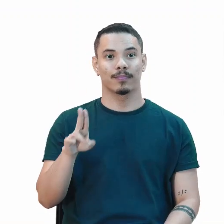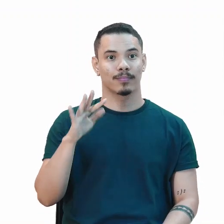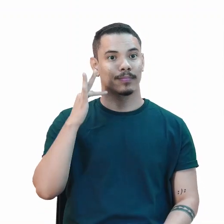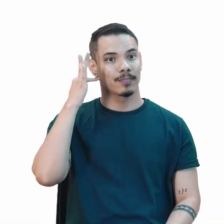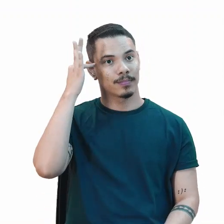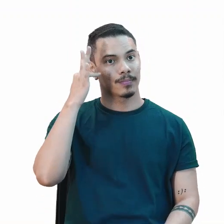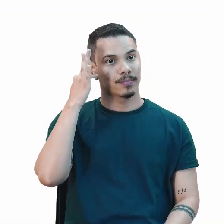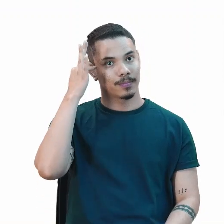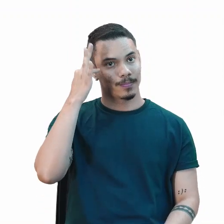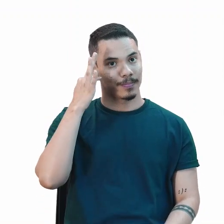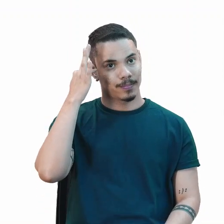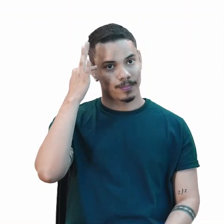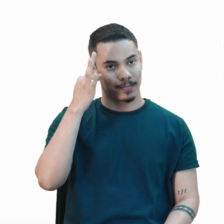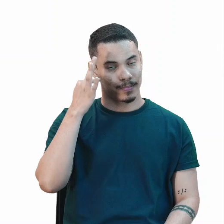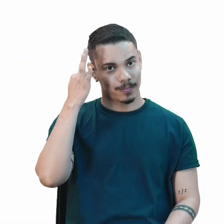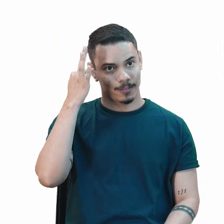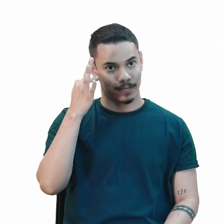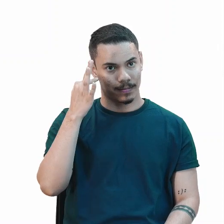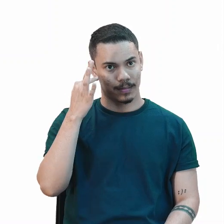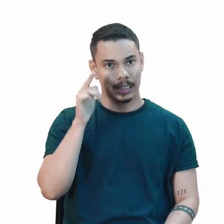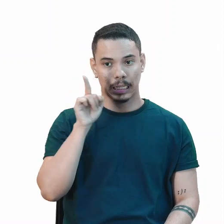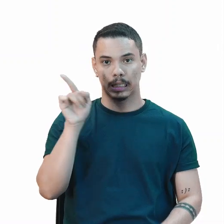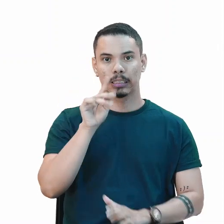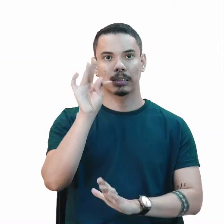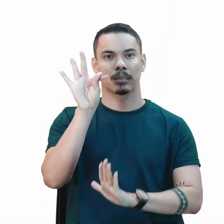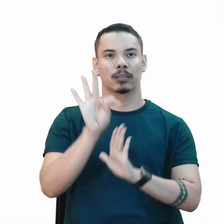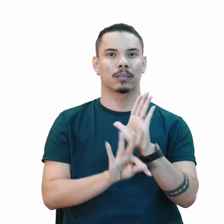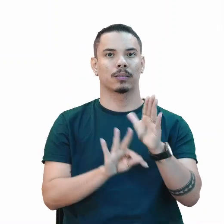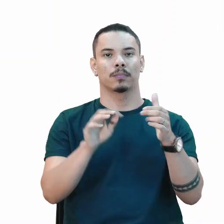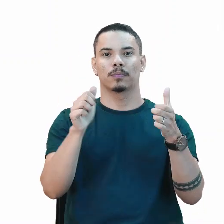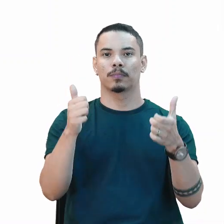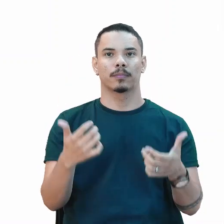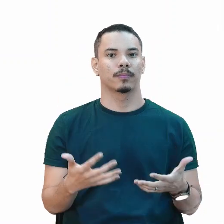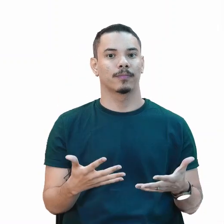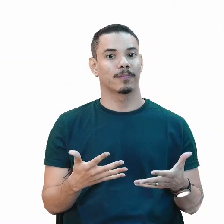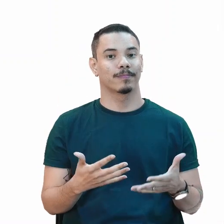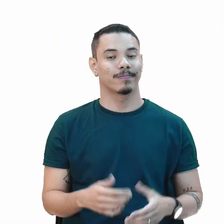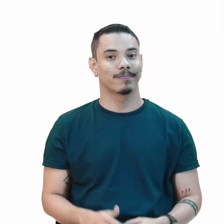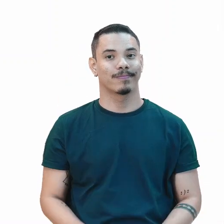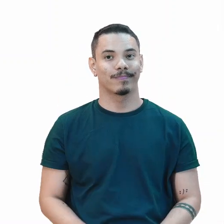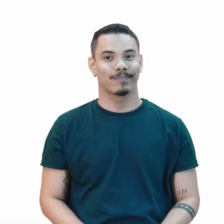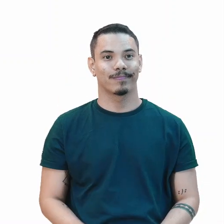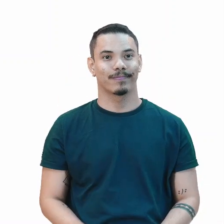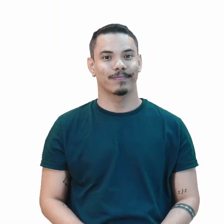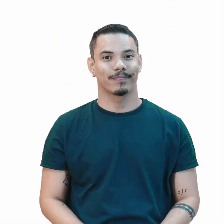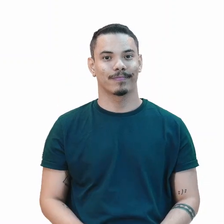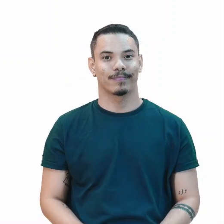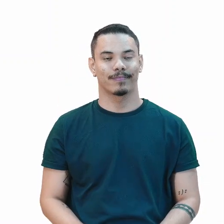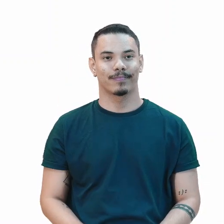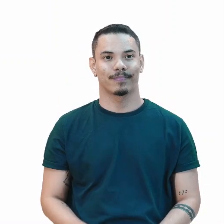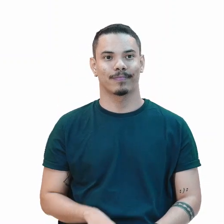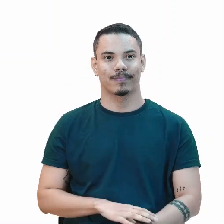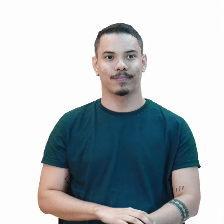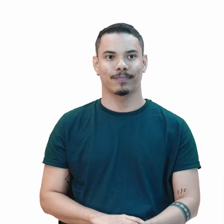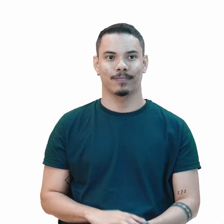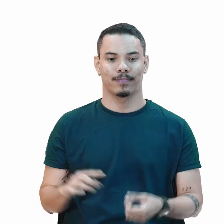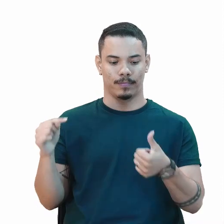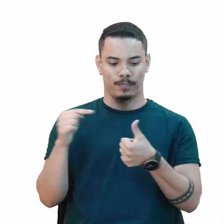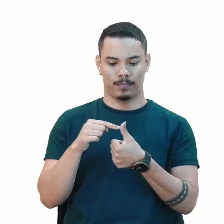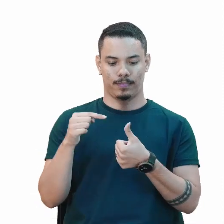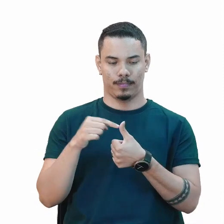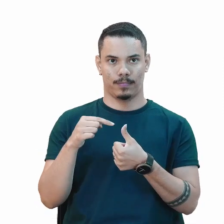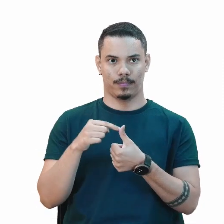a qual este texto está se referindo? E aí? Alternativa